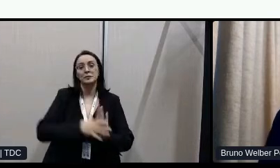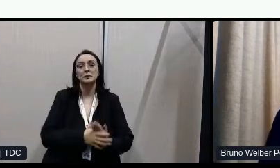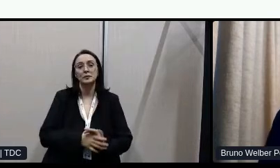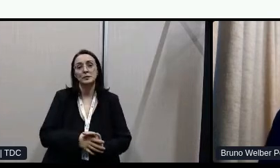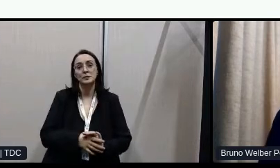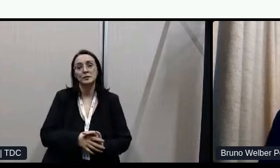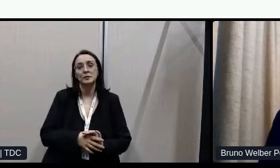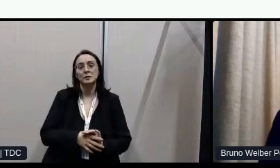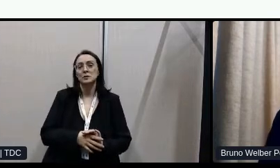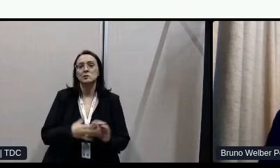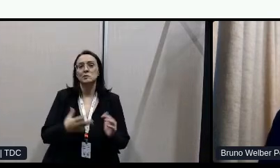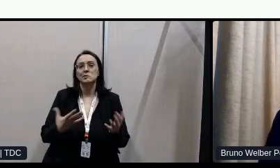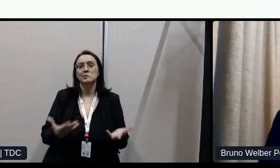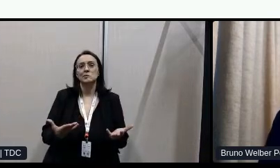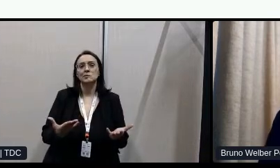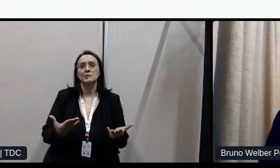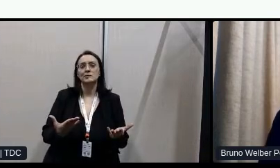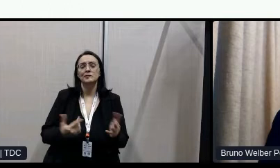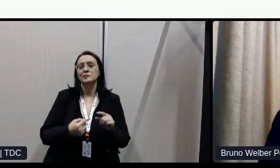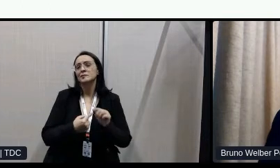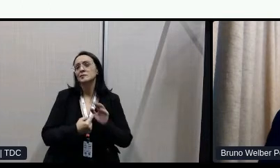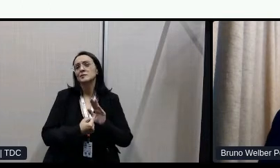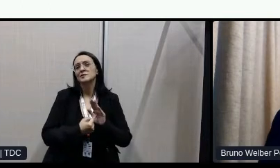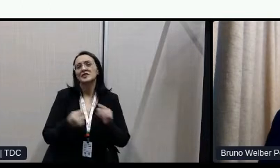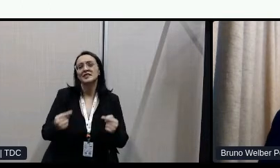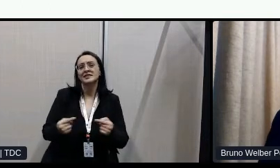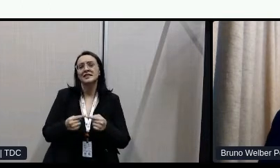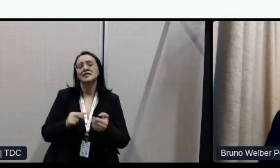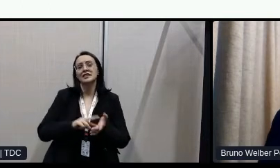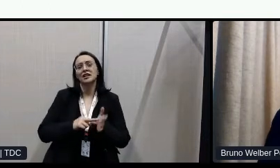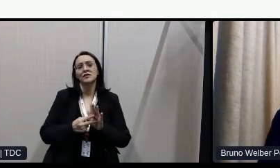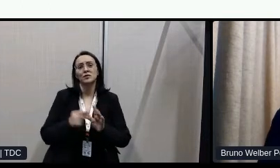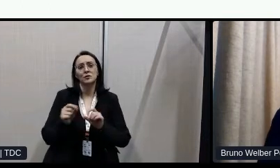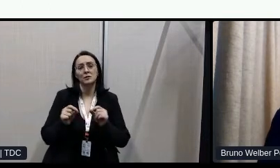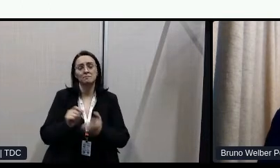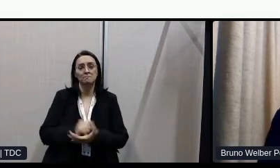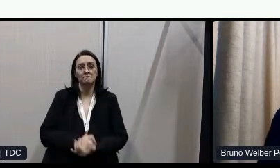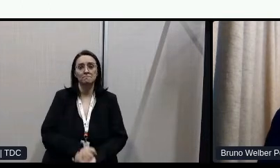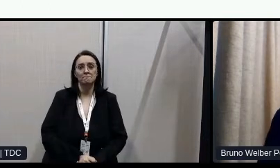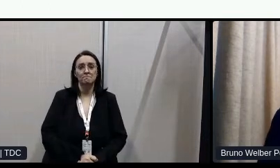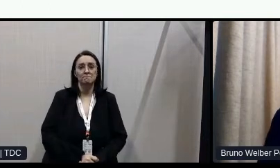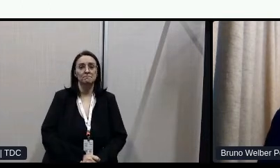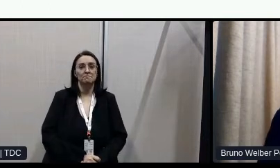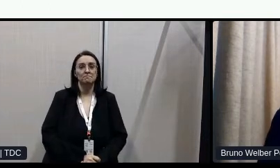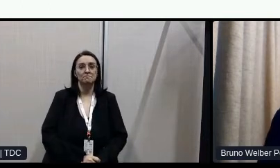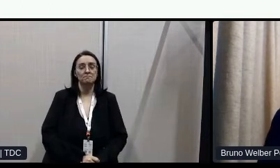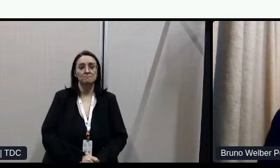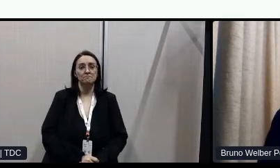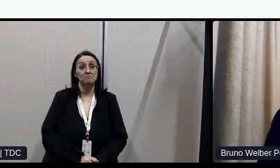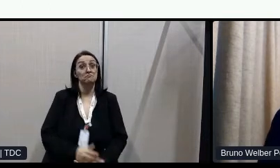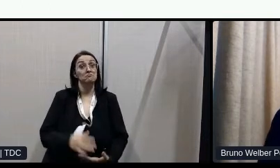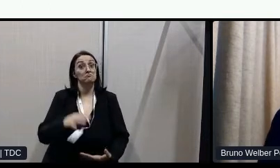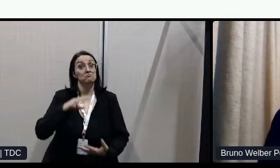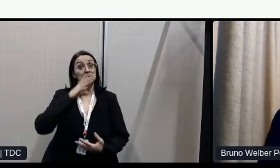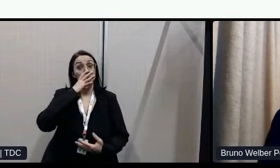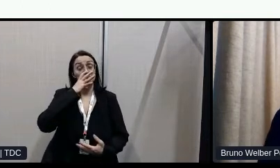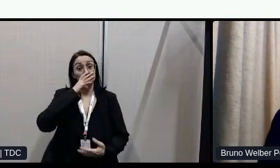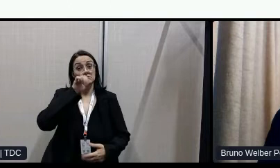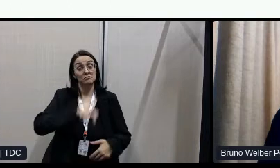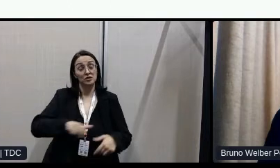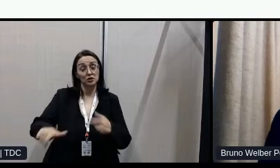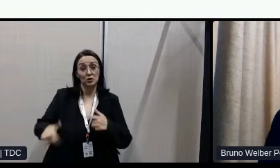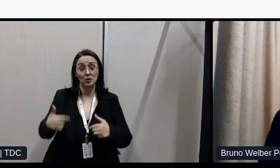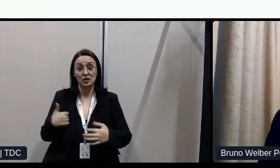isso representa pra gente? Que reflexão que a gente tirou em cima disso? Por incrível que seja, mas os usuários de